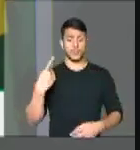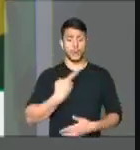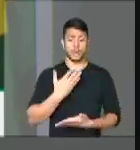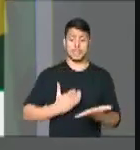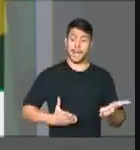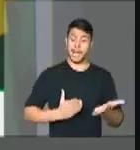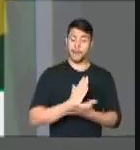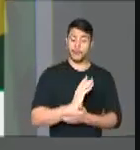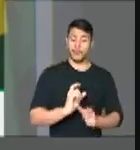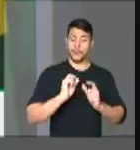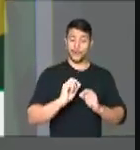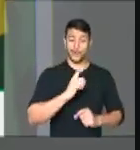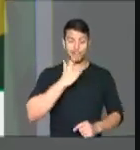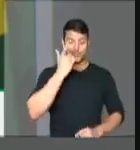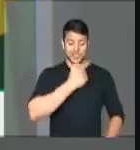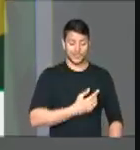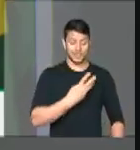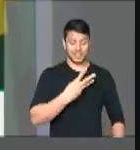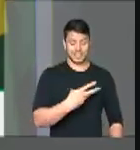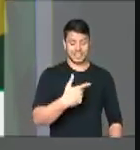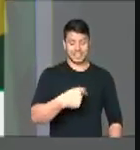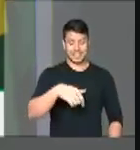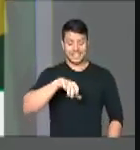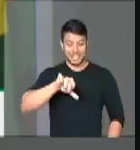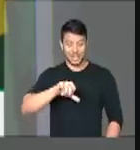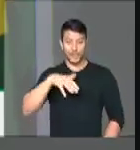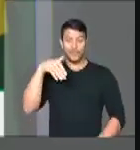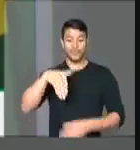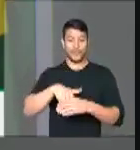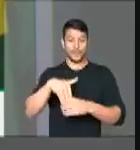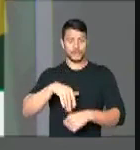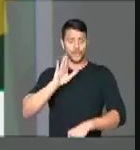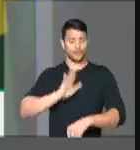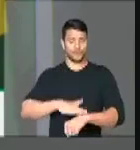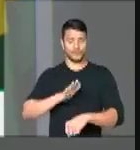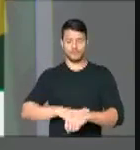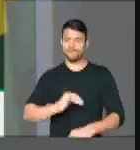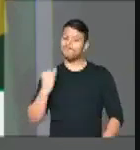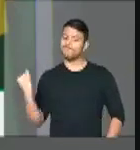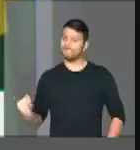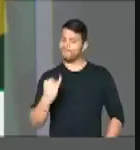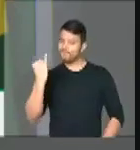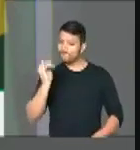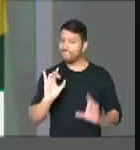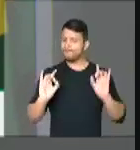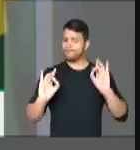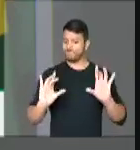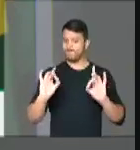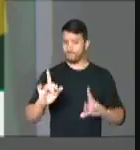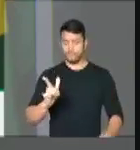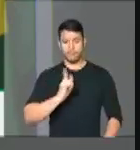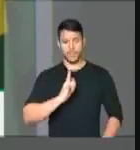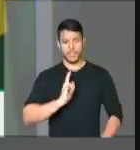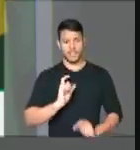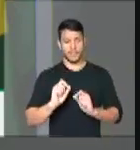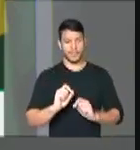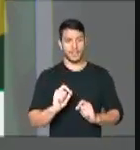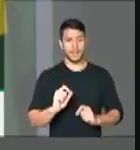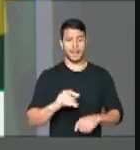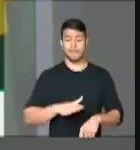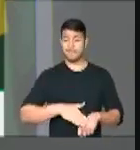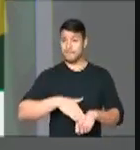379 votos, essa reforma da Previdência. Foi um momento histórico, na minha opinião. foi o maior quórum de